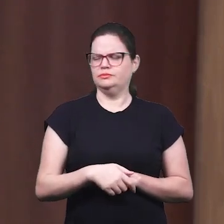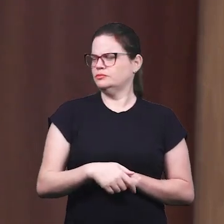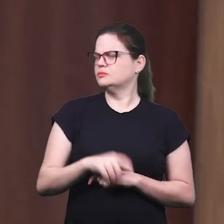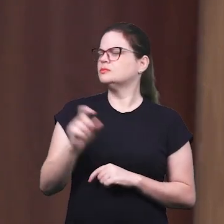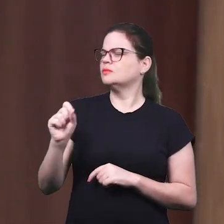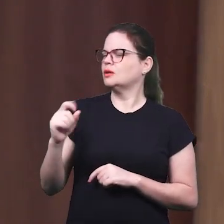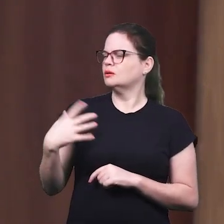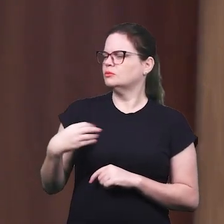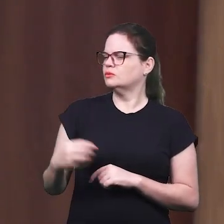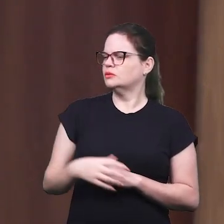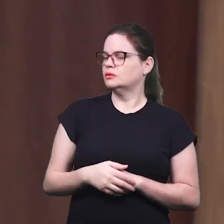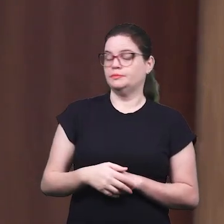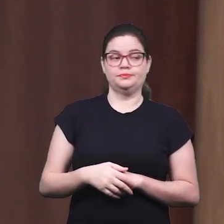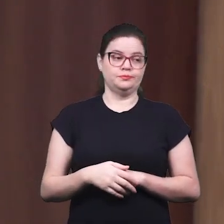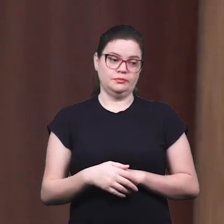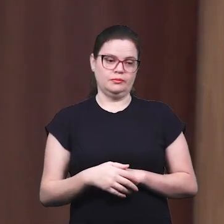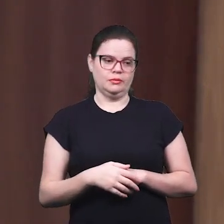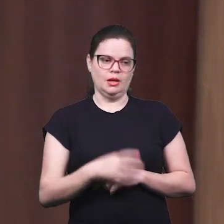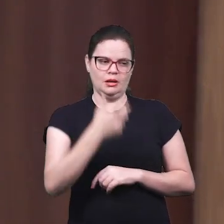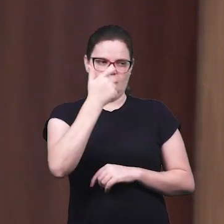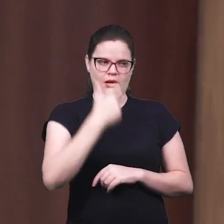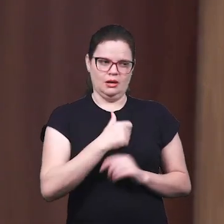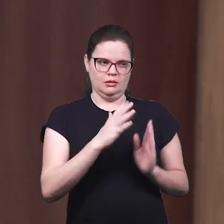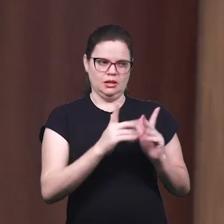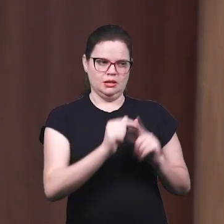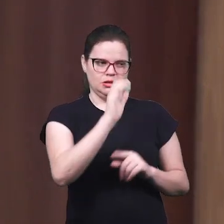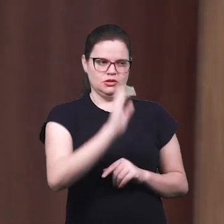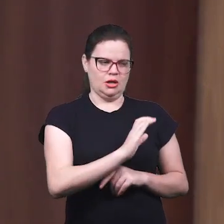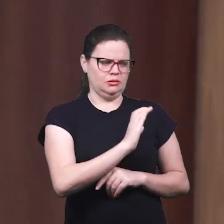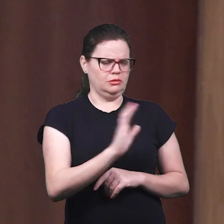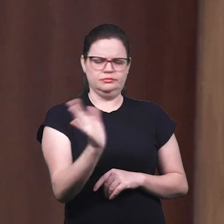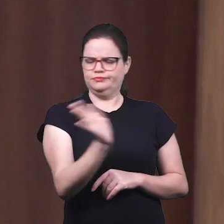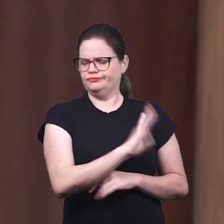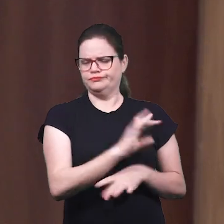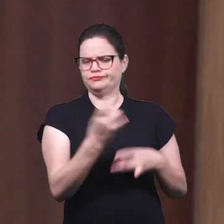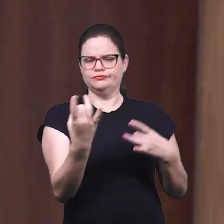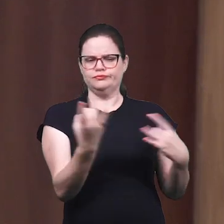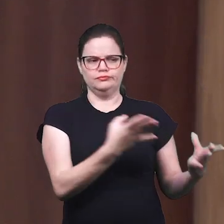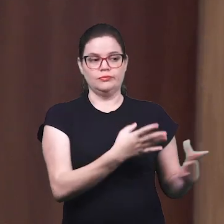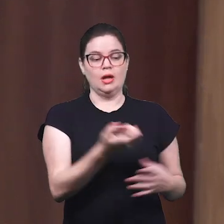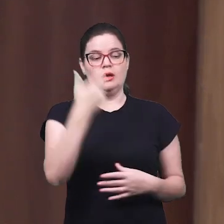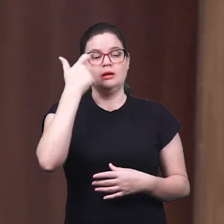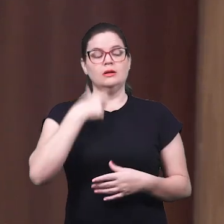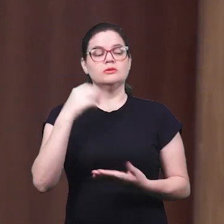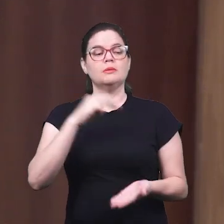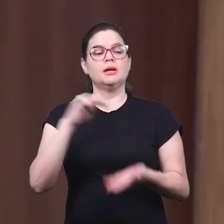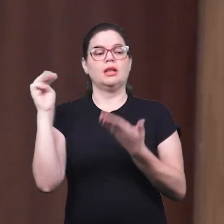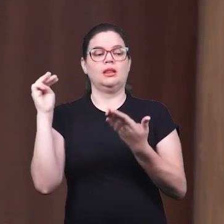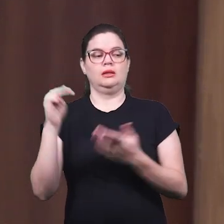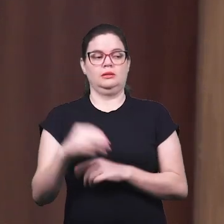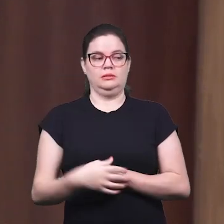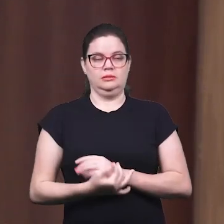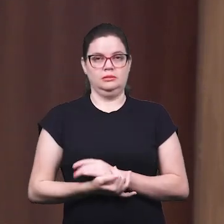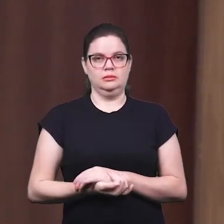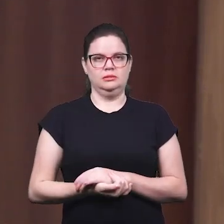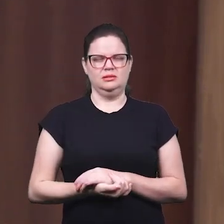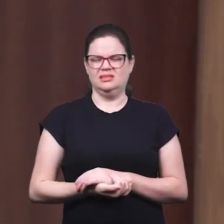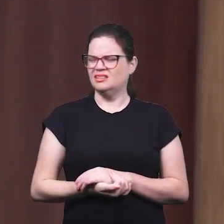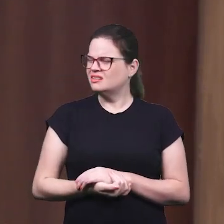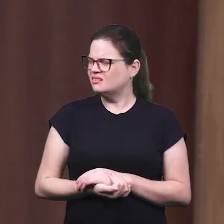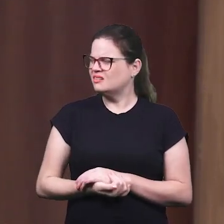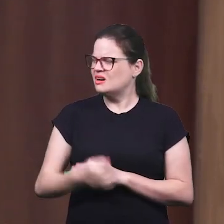filho? Ó, eu não sou mais católico, não. Eu agora sou maranata. Eu